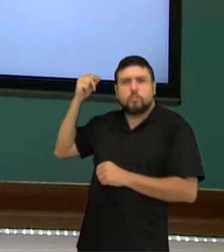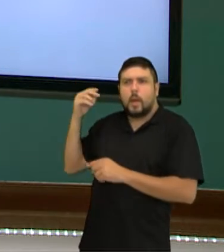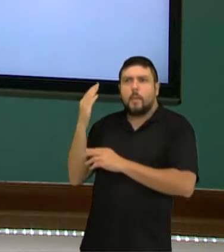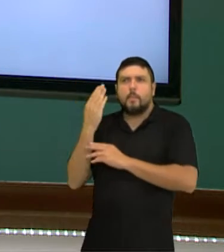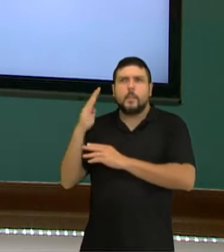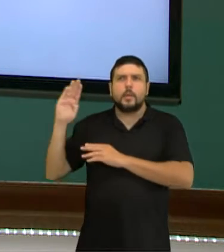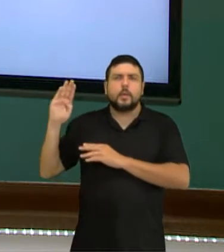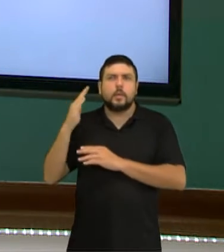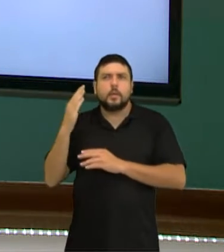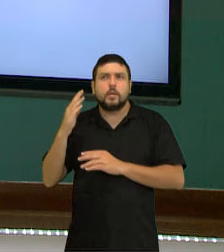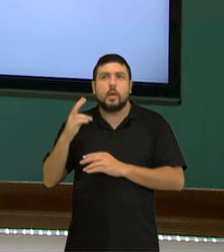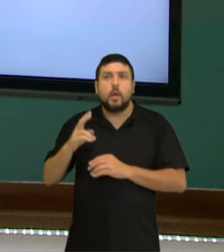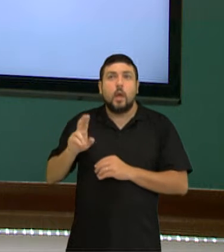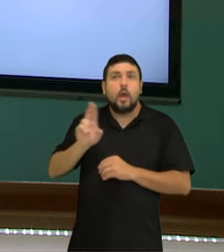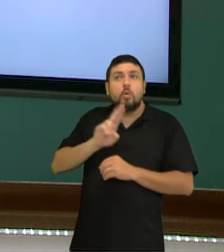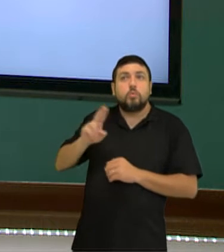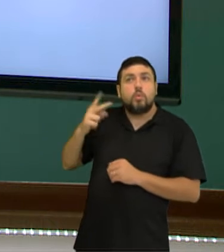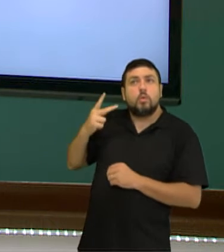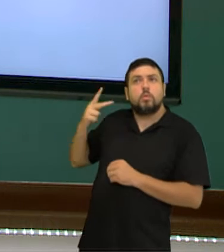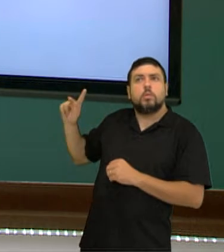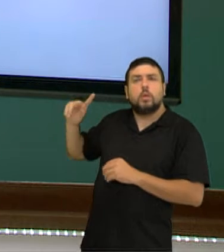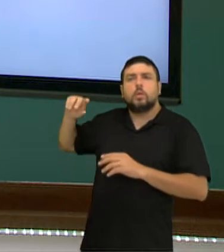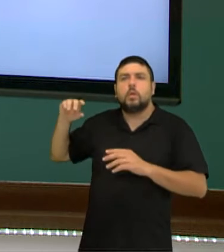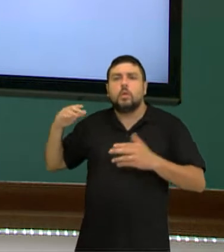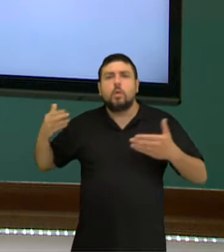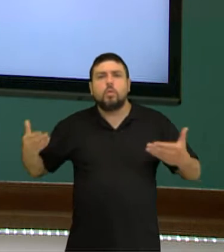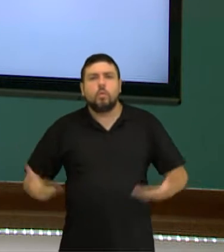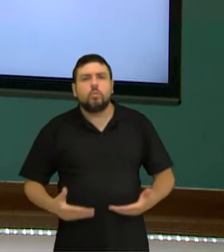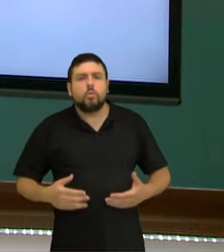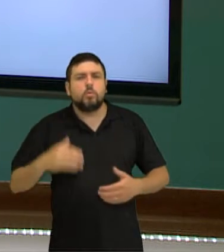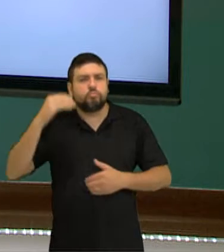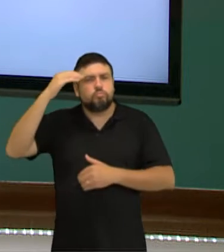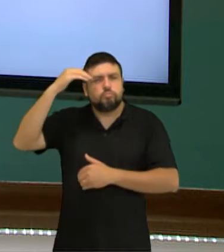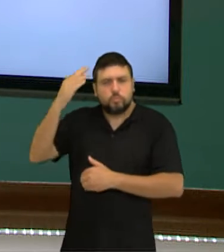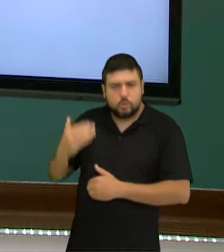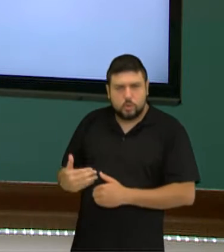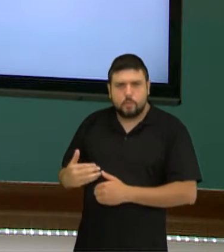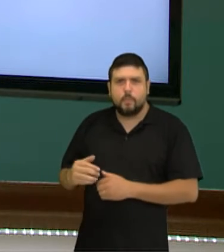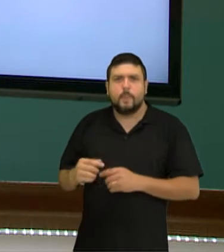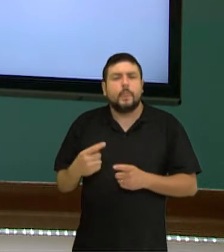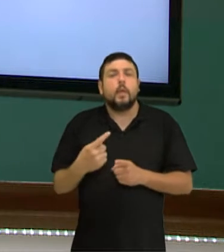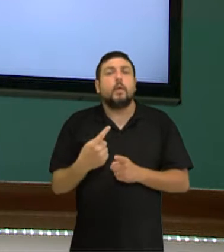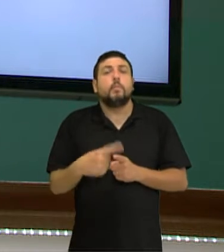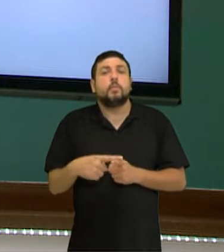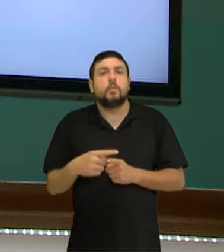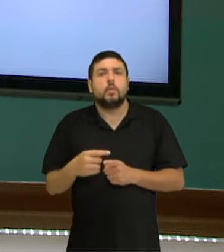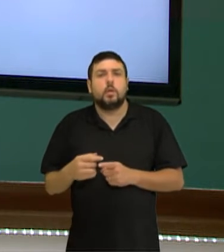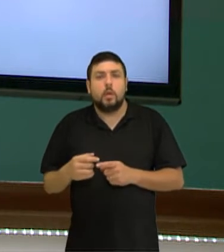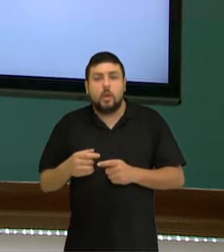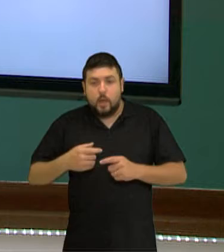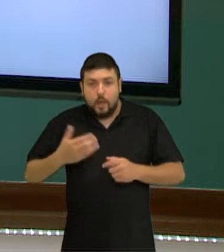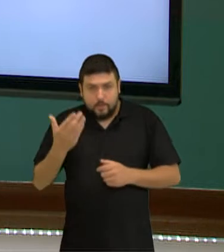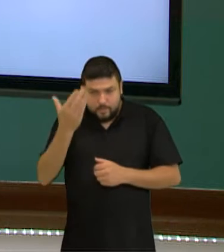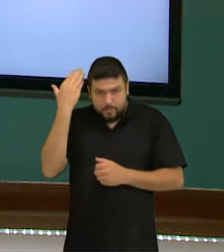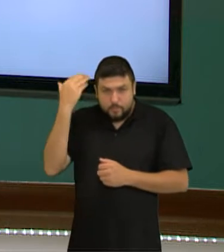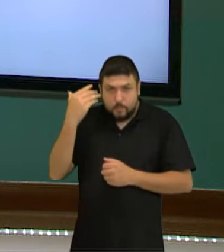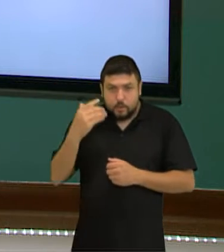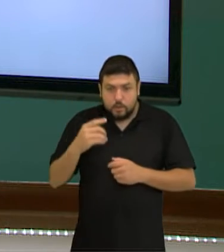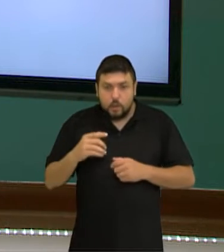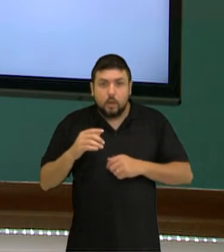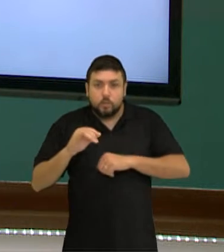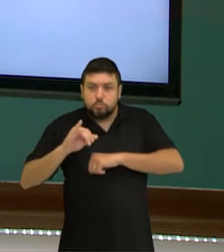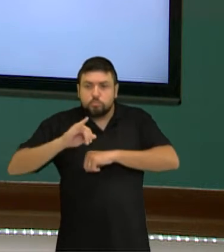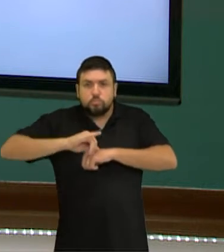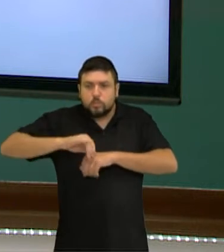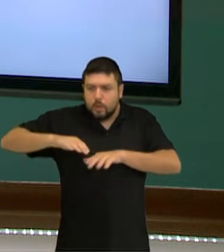fazem não exatamente o caminho que esses bandeirantes fizeram, mas a ligação do centro comercial principal, ali próximo do litoral, no